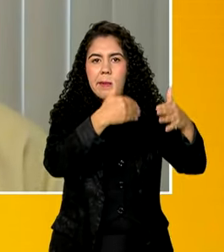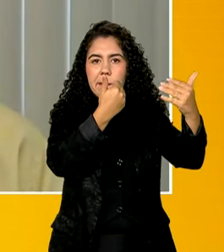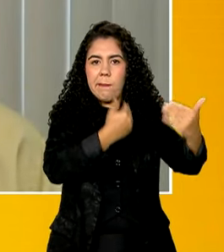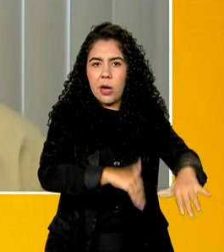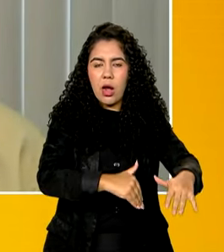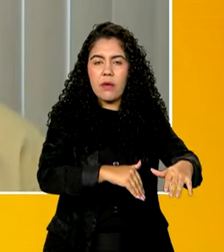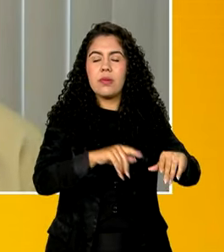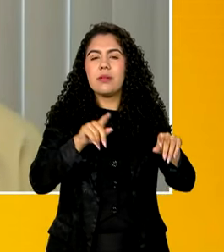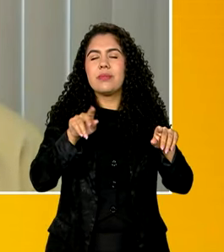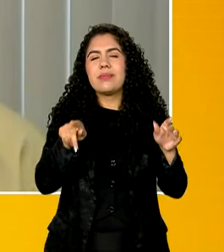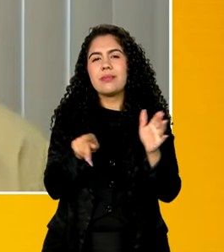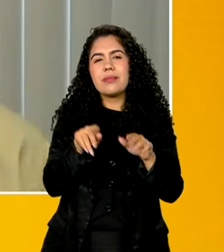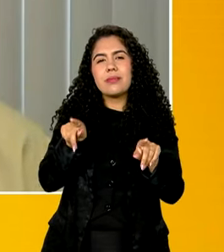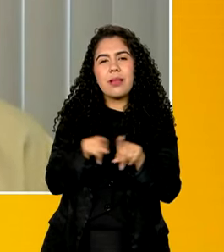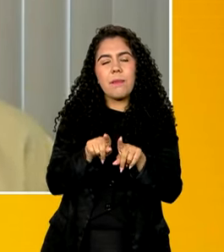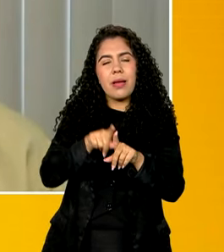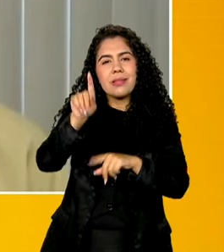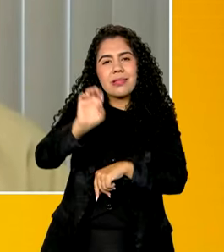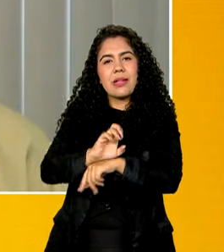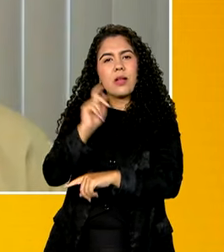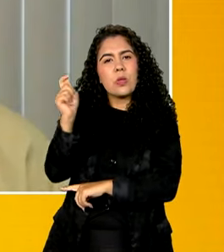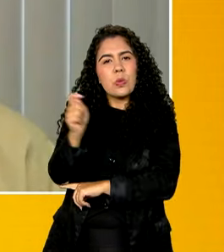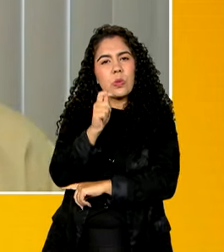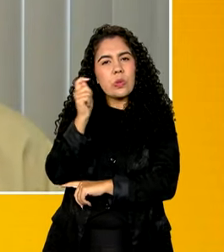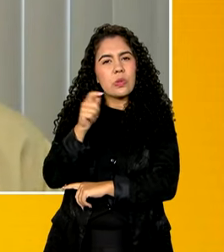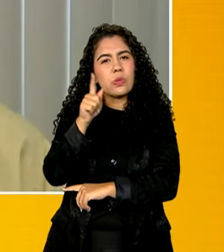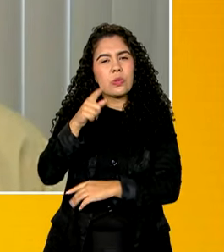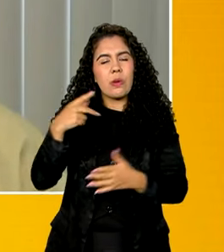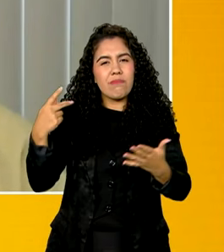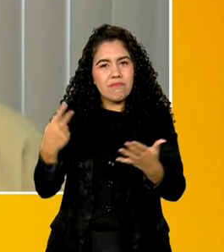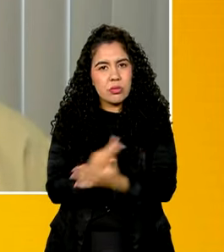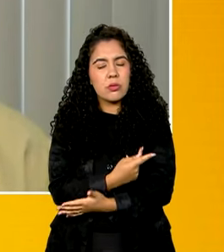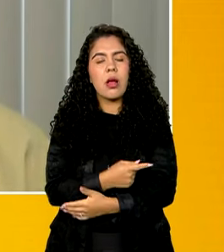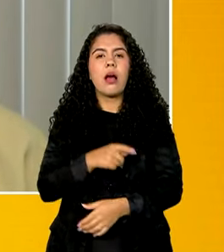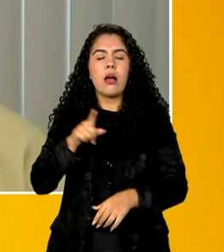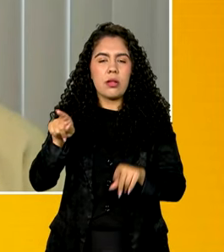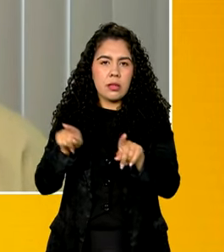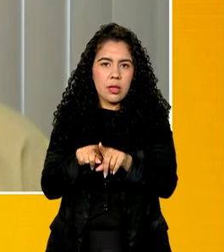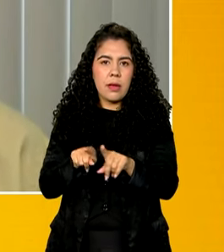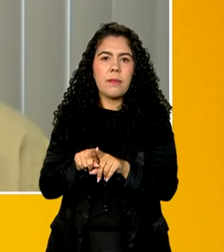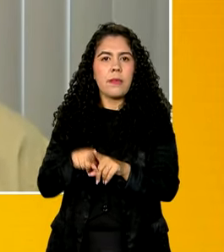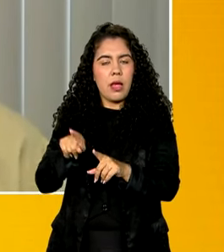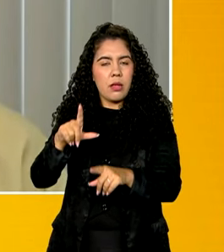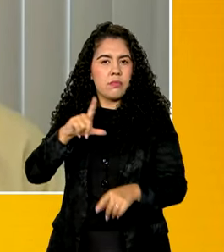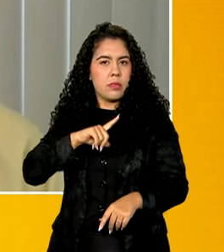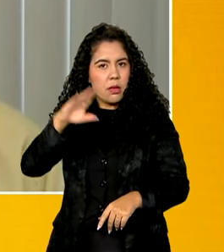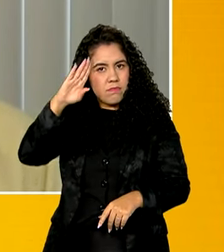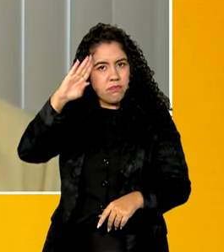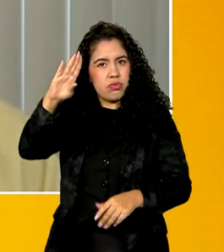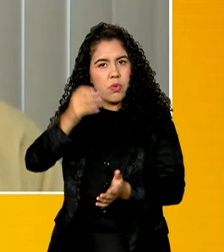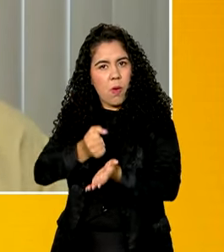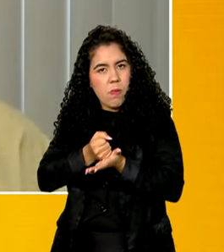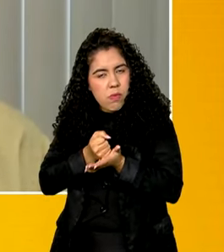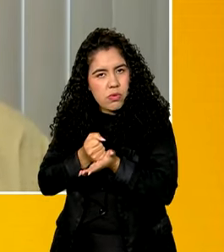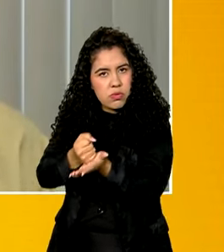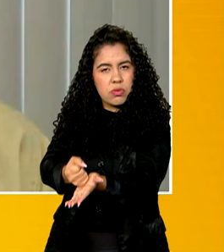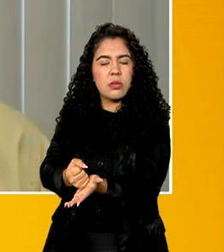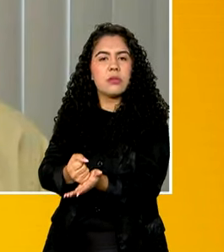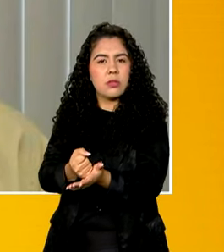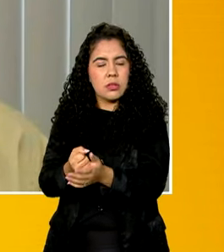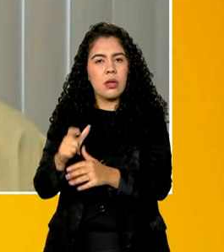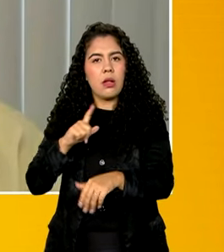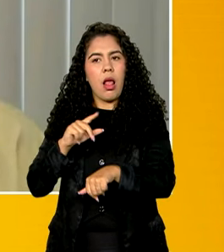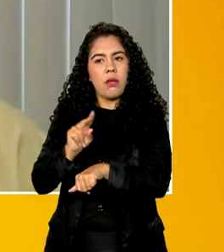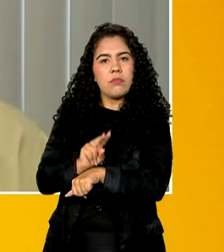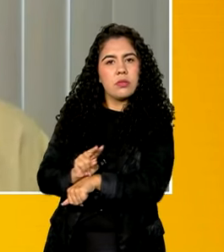Sul, devido à situação local, a Força Nacional também dá um suporte na escolta das provas, na segurança dentro da cidade de